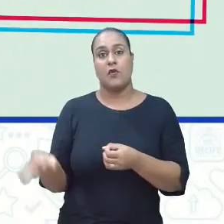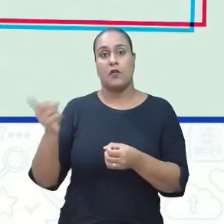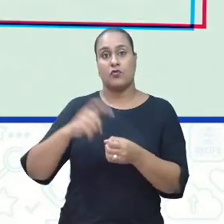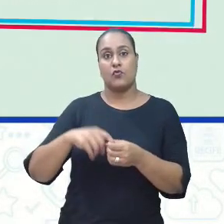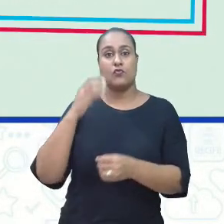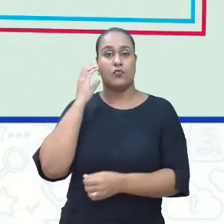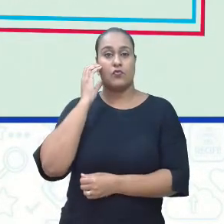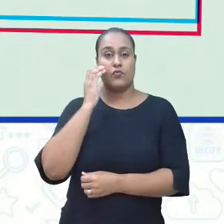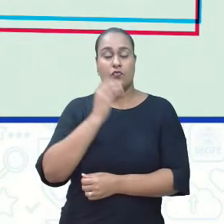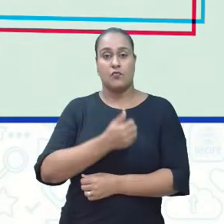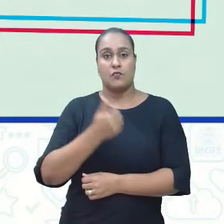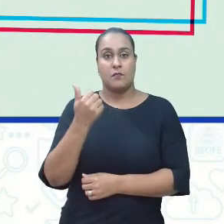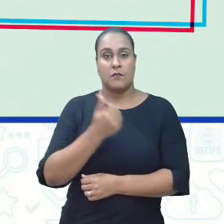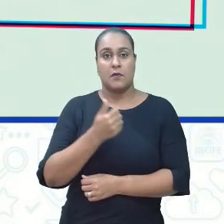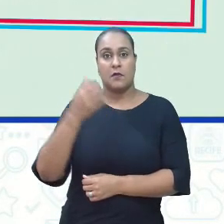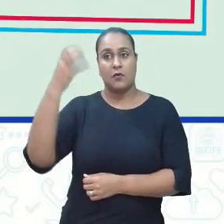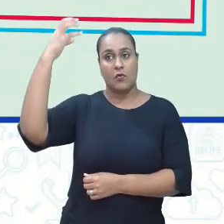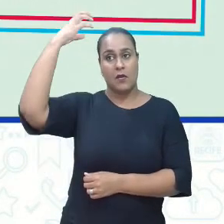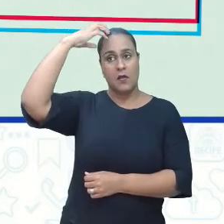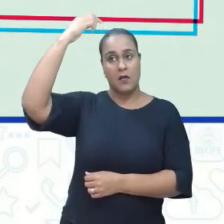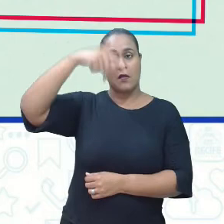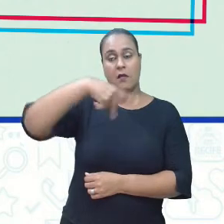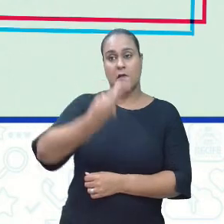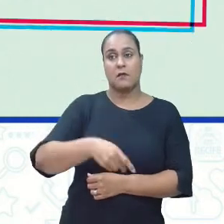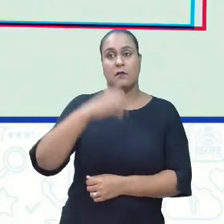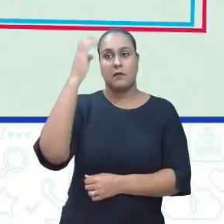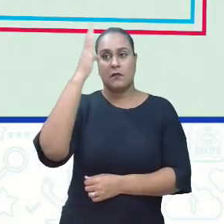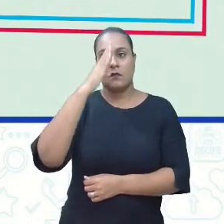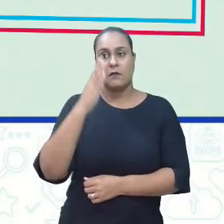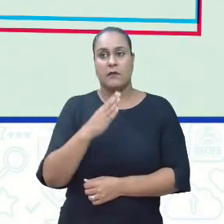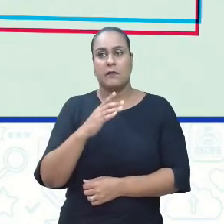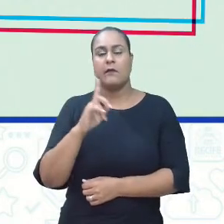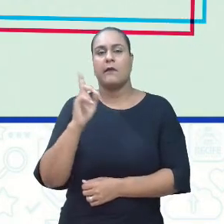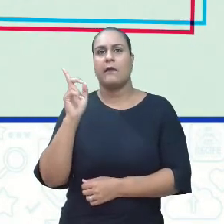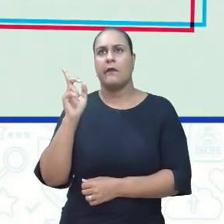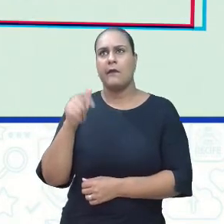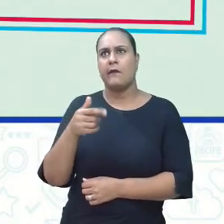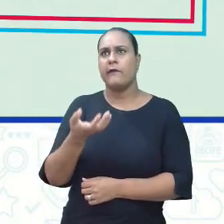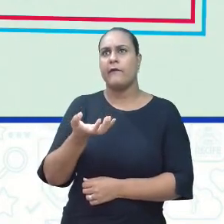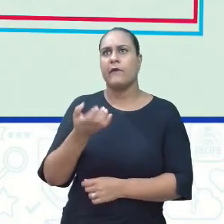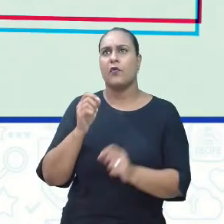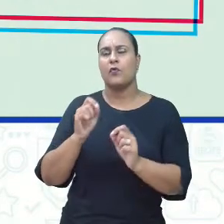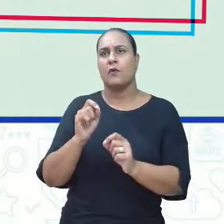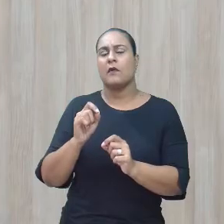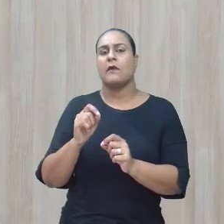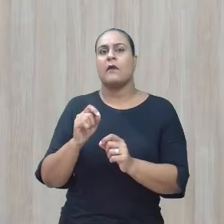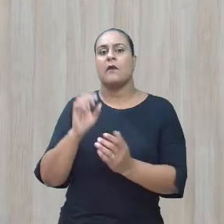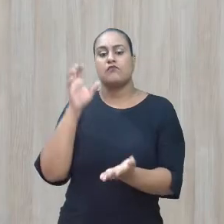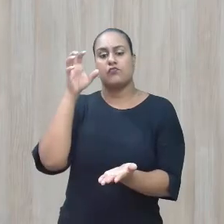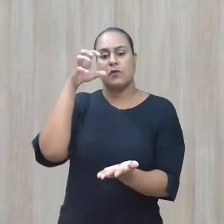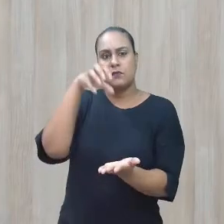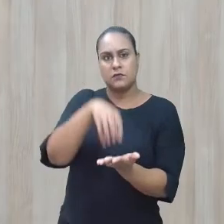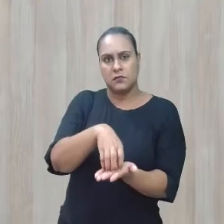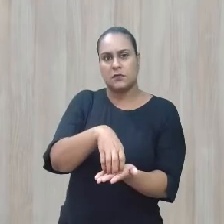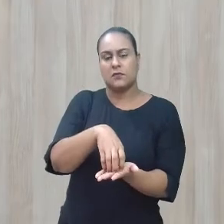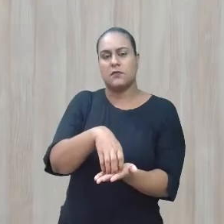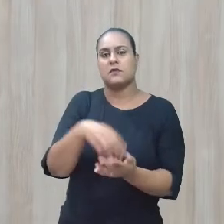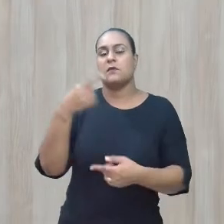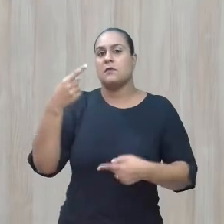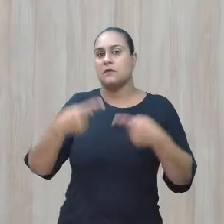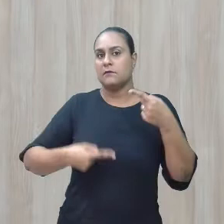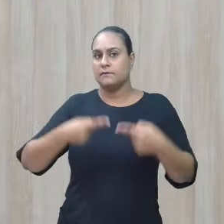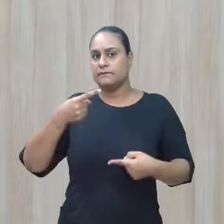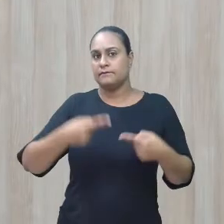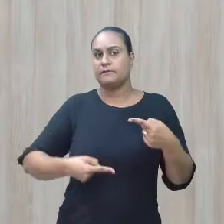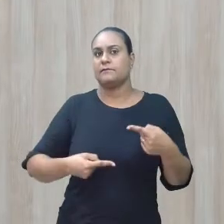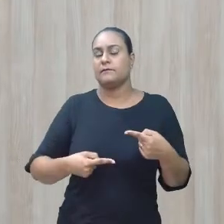I, né, ao trono do Brasil, e era favorável à centralização política. Então, eles queriam, não é, que, de fato,